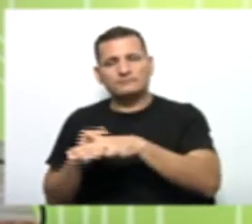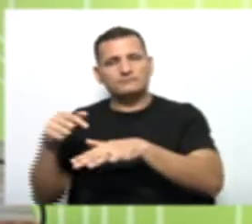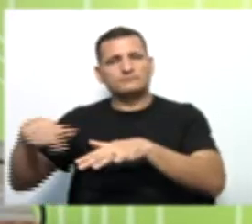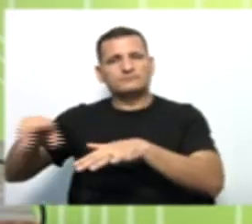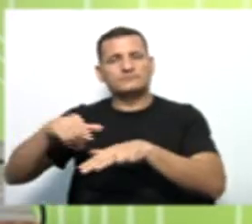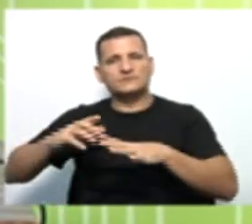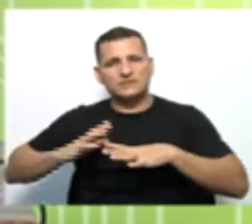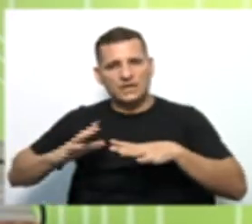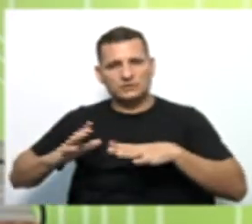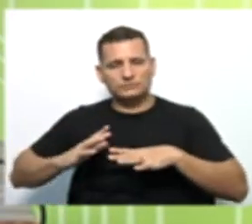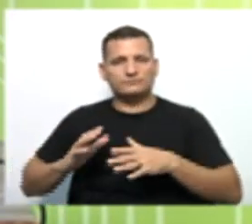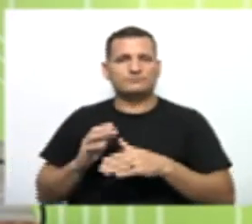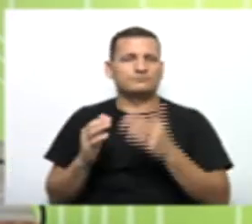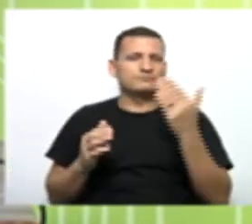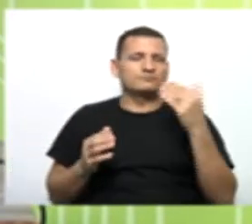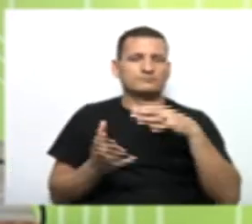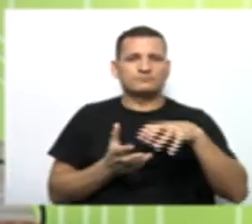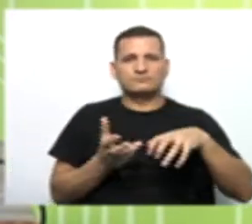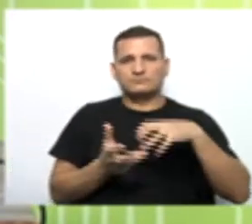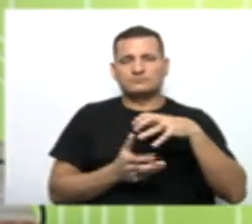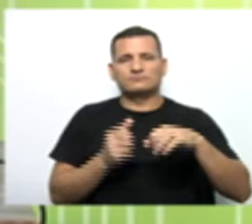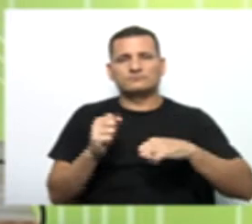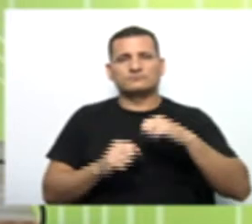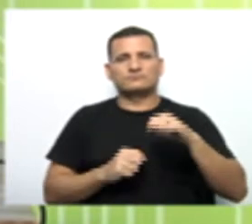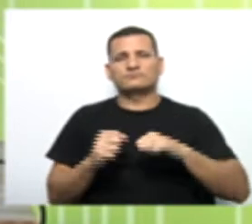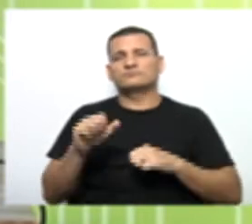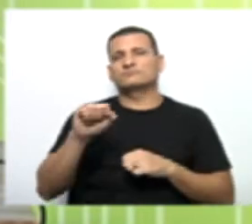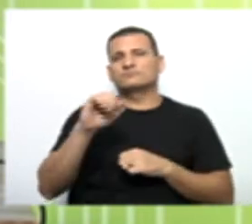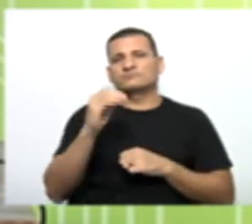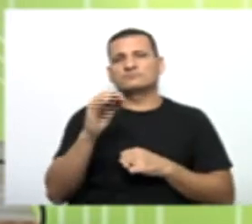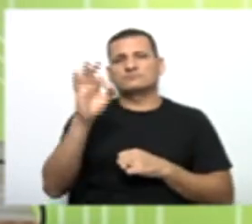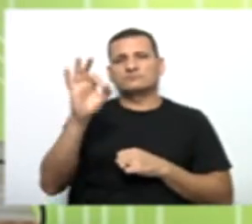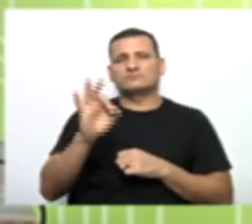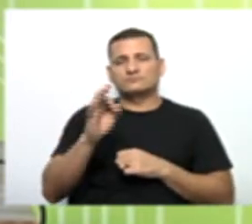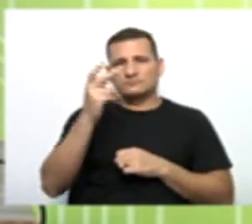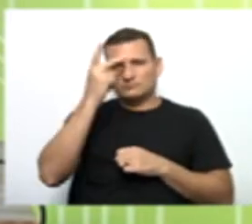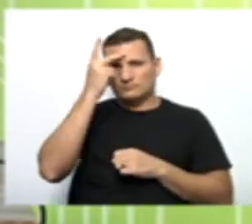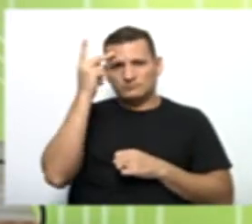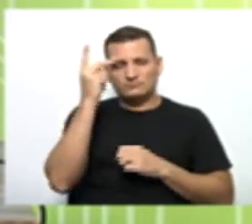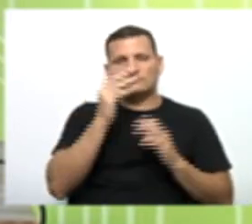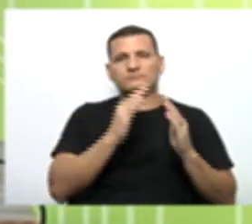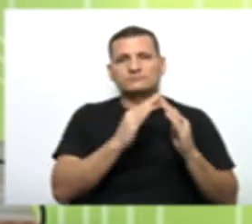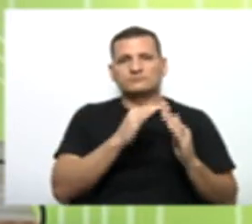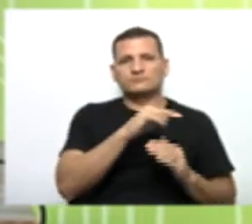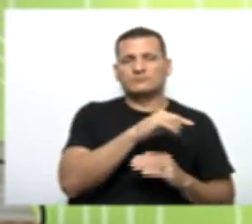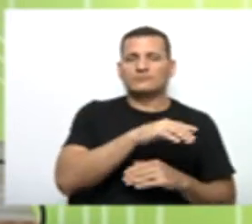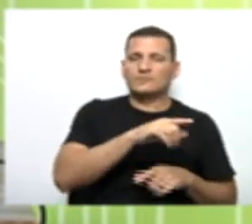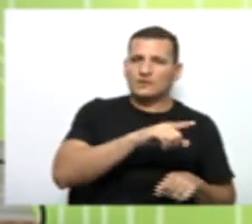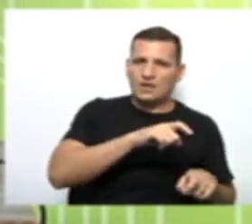Revolução Industrial, 80% das pessoas viviam no campo e só 20% nas cidades.